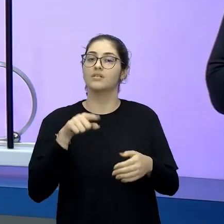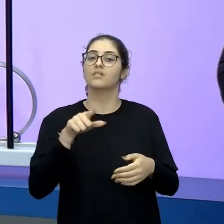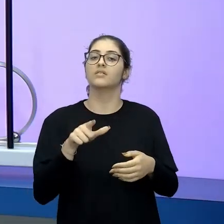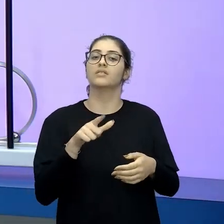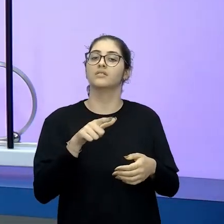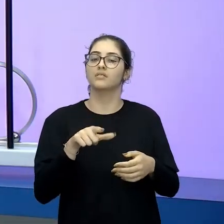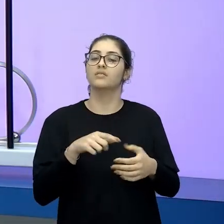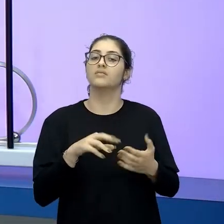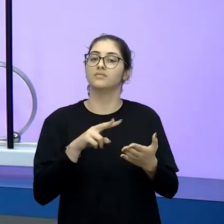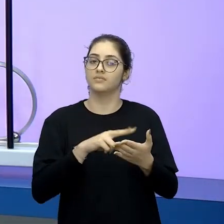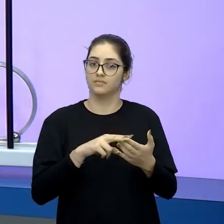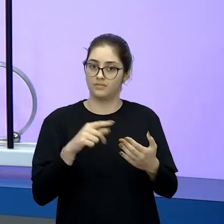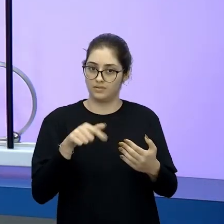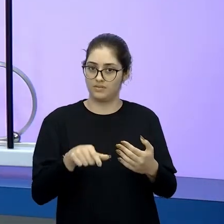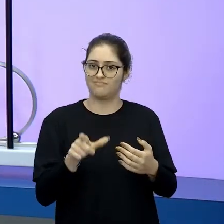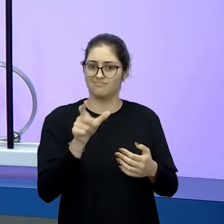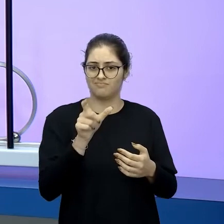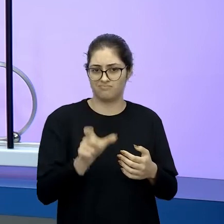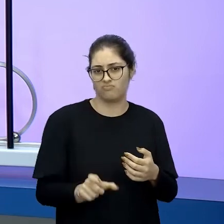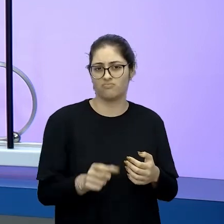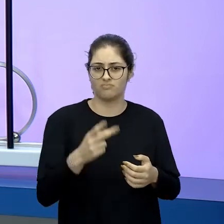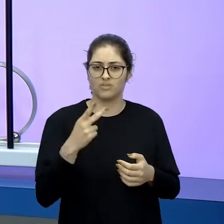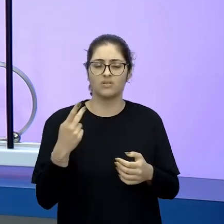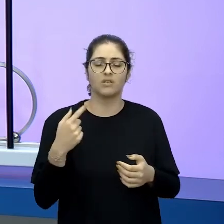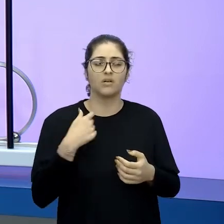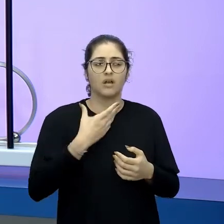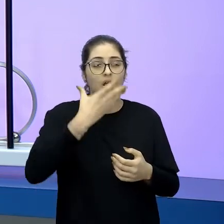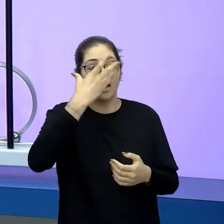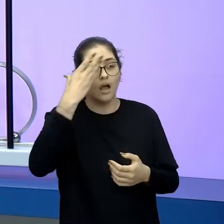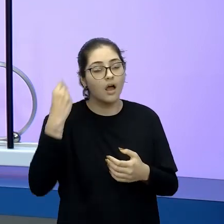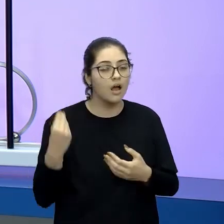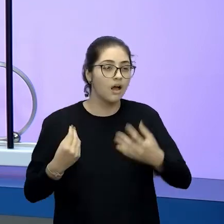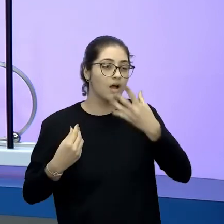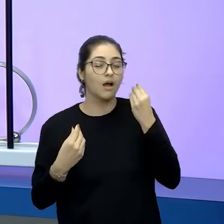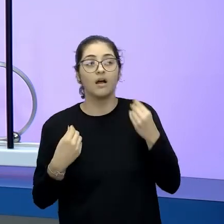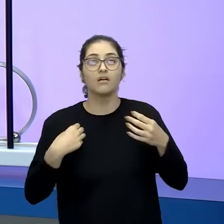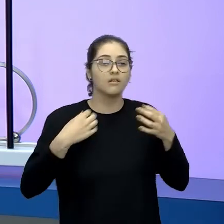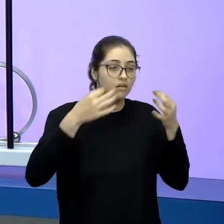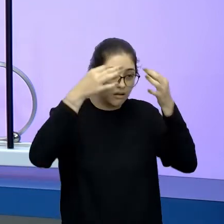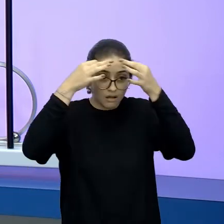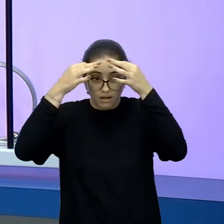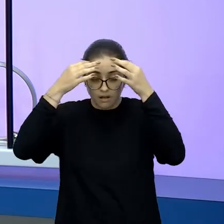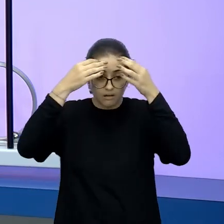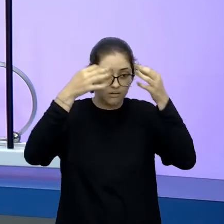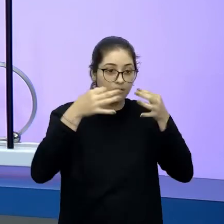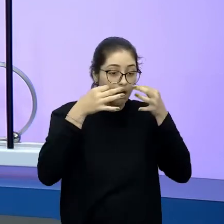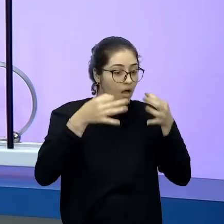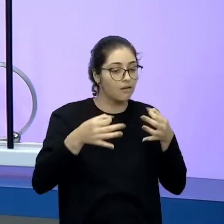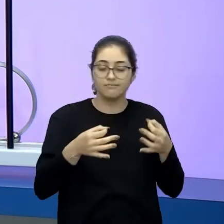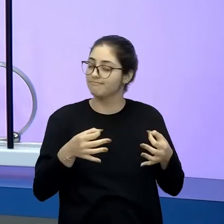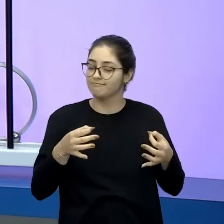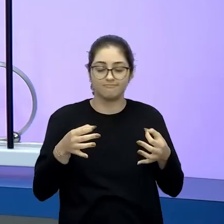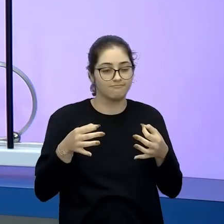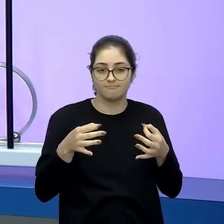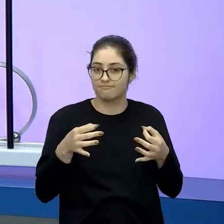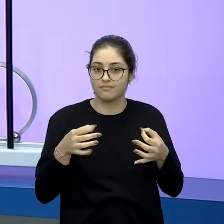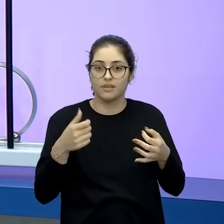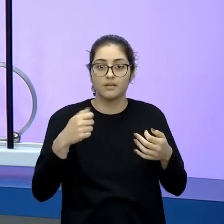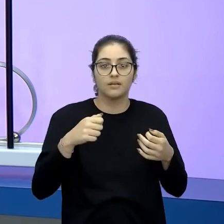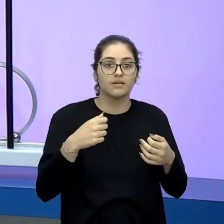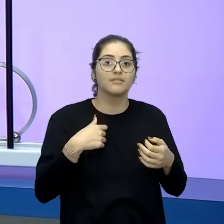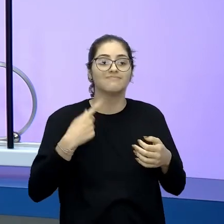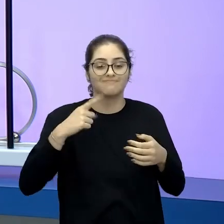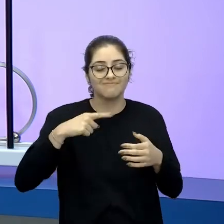a Pro falou, né? Eu sou uma pessoa que esquece muito das coisas, eu sou bem desatenta. É uma das minhas competências socioemocionais que eu preciso desenvolver